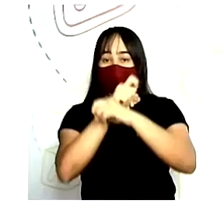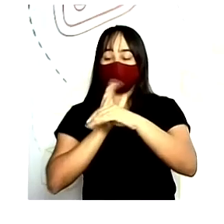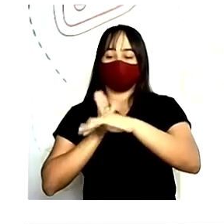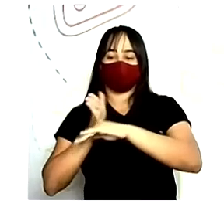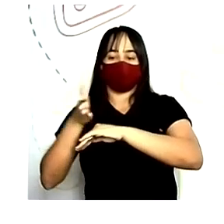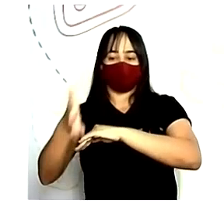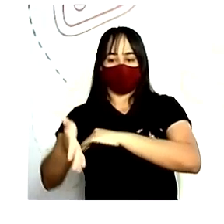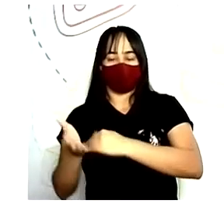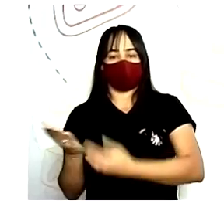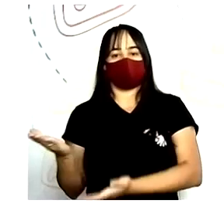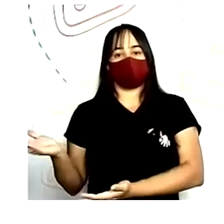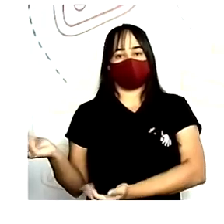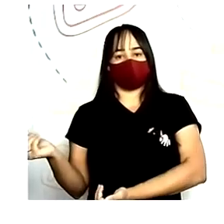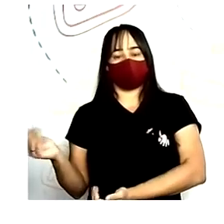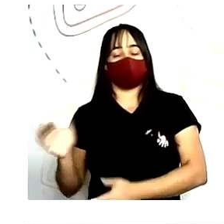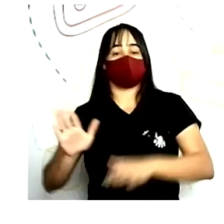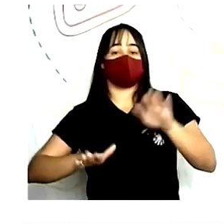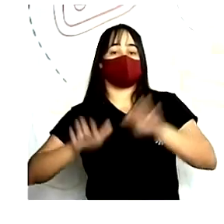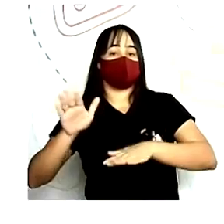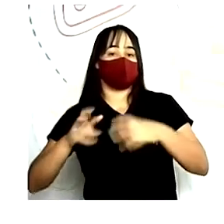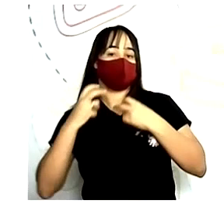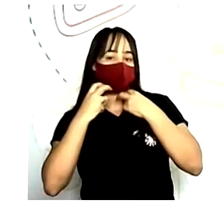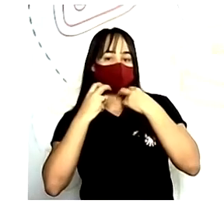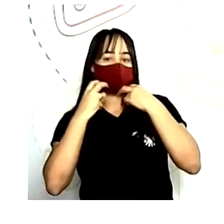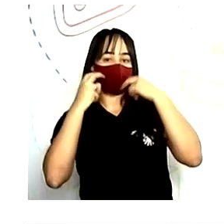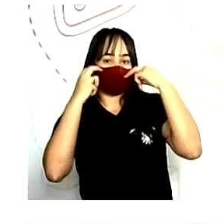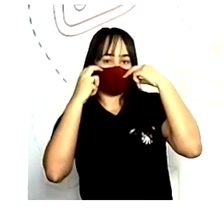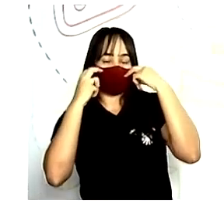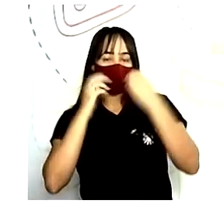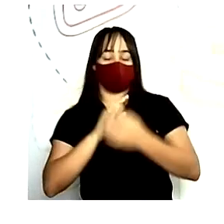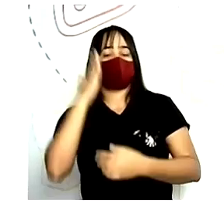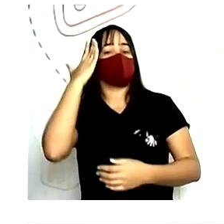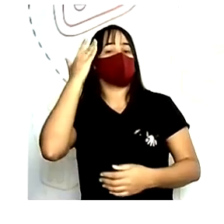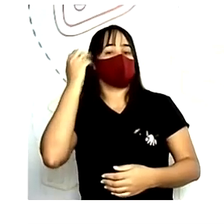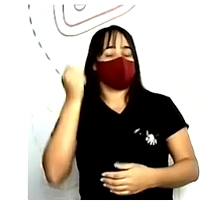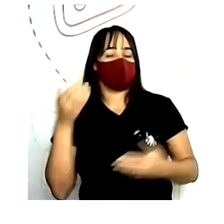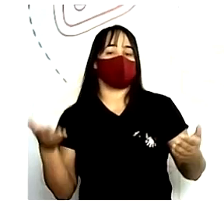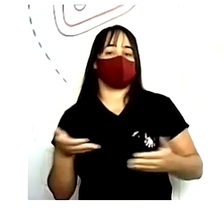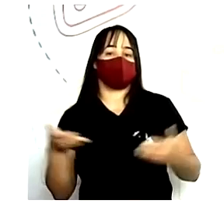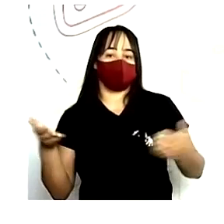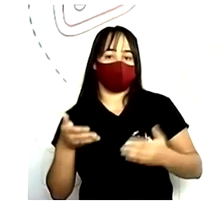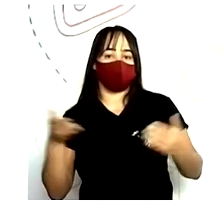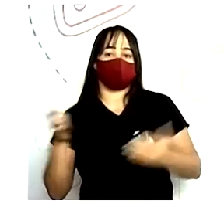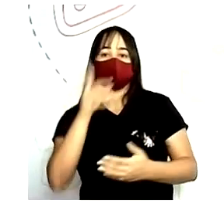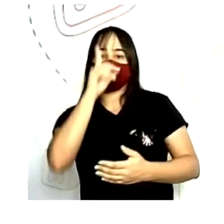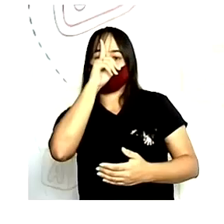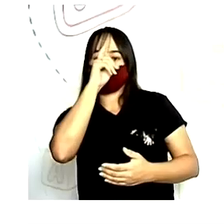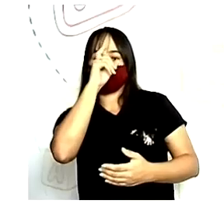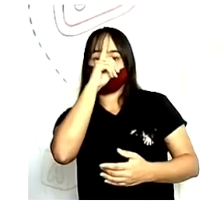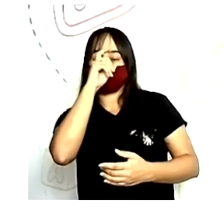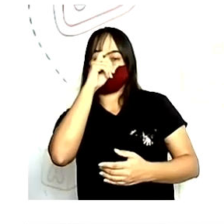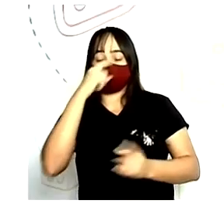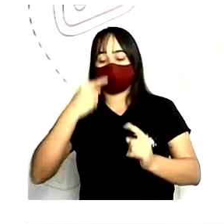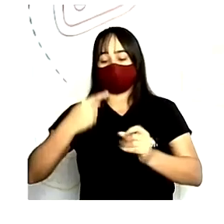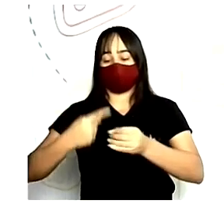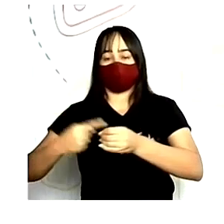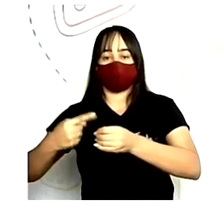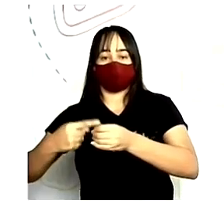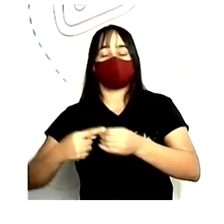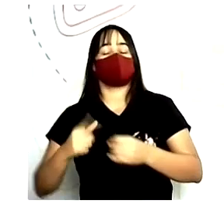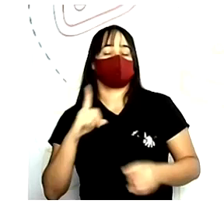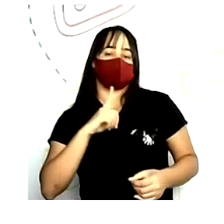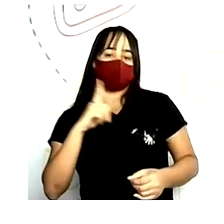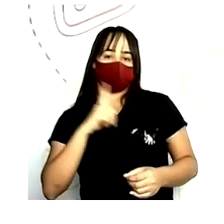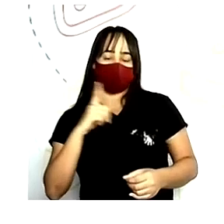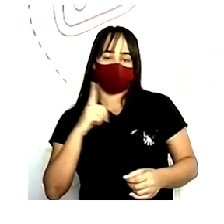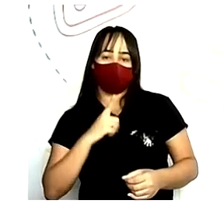do adolescente, às vezes por vergonha. Sabemos que hoje nos postos de saúde tem preservativo, tem métodos contraceptivos.